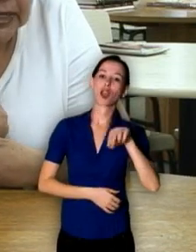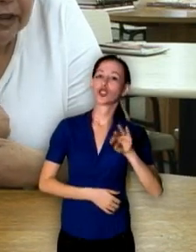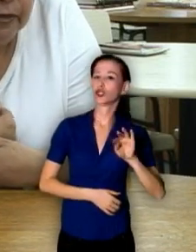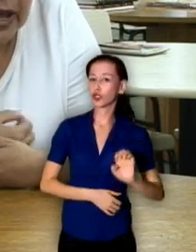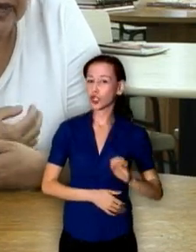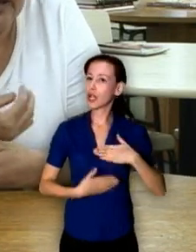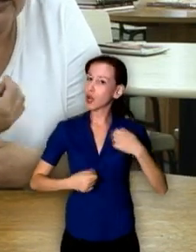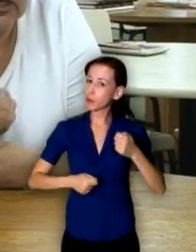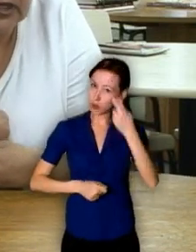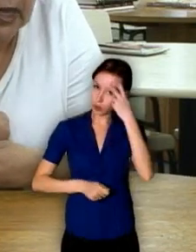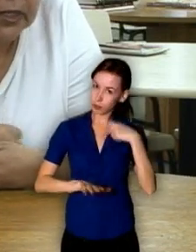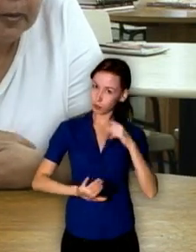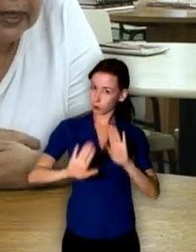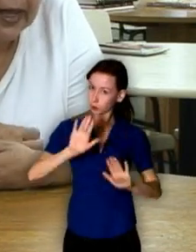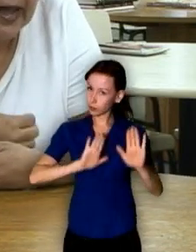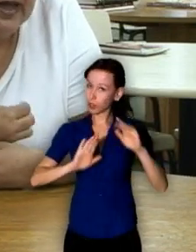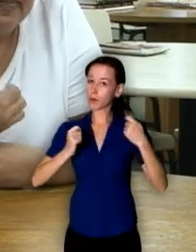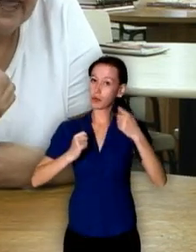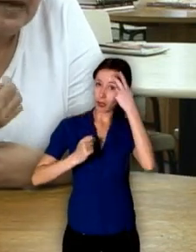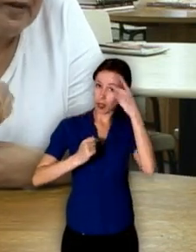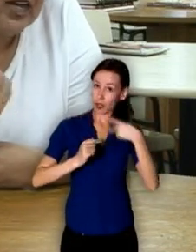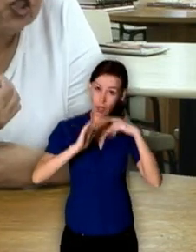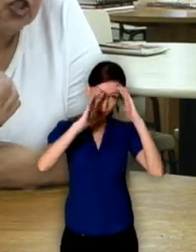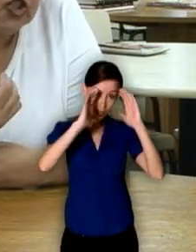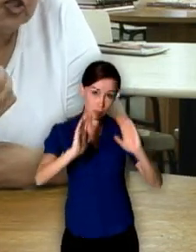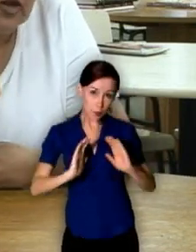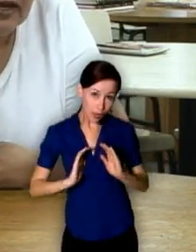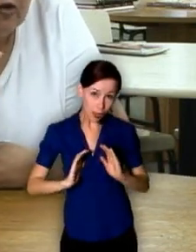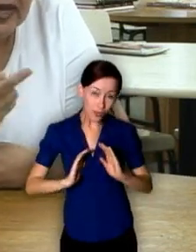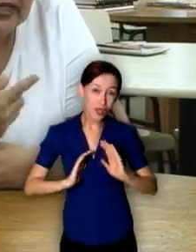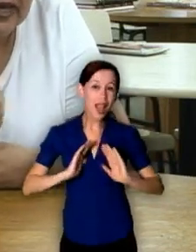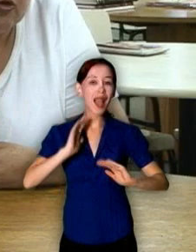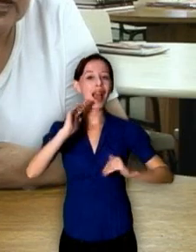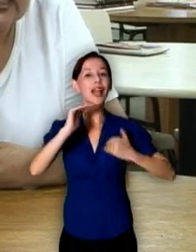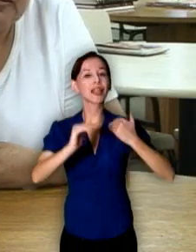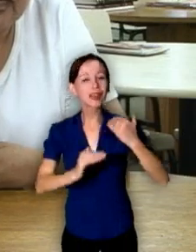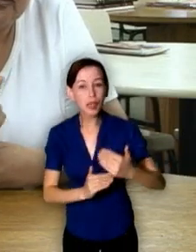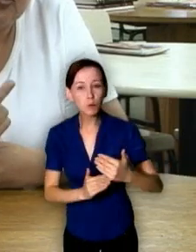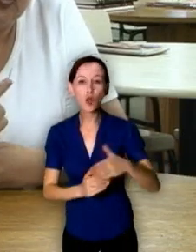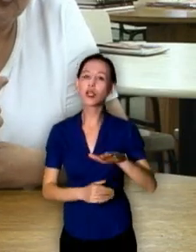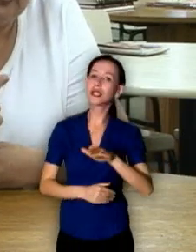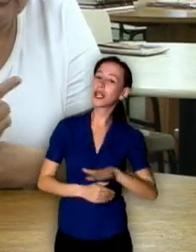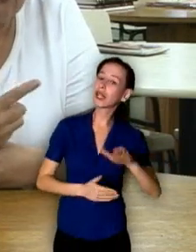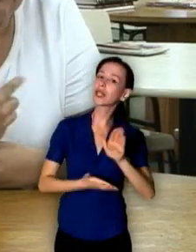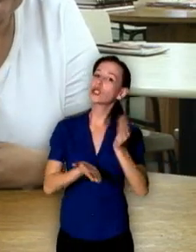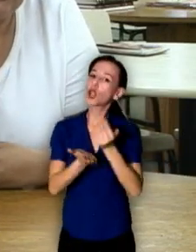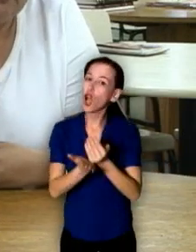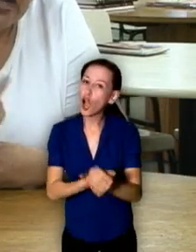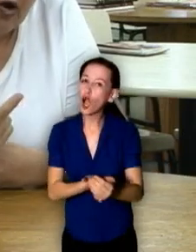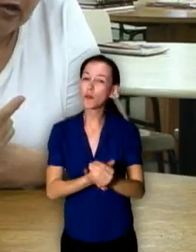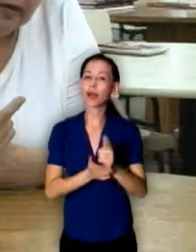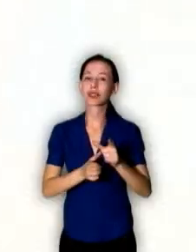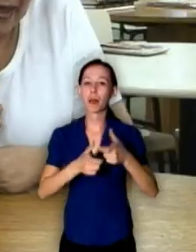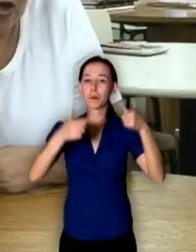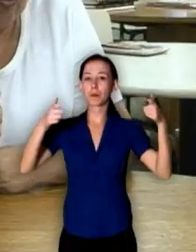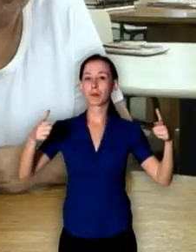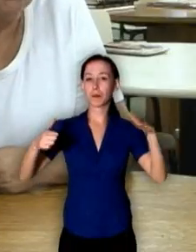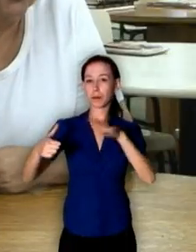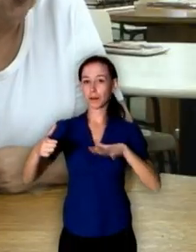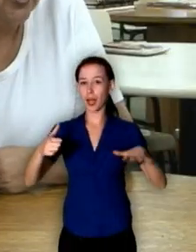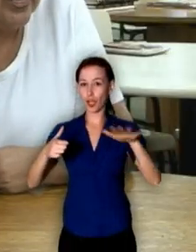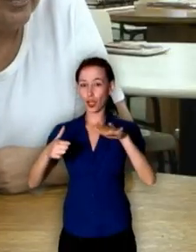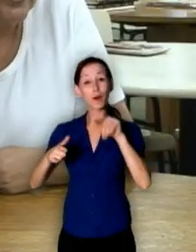se preservar, que ela precisa se respeitar e a partir disso ela começar o conhecimento em um ambiente maior.